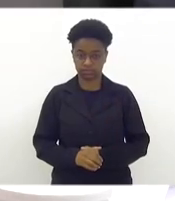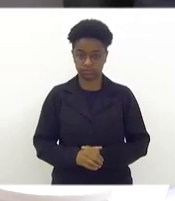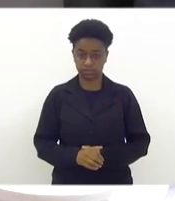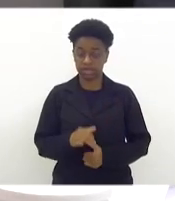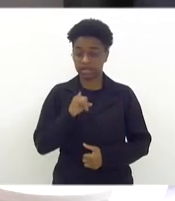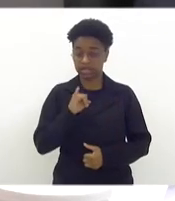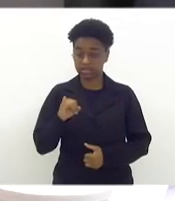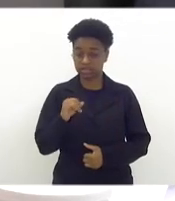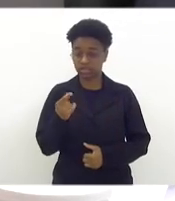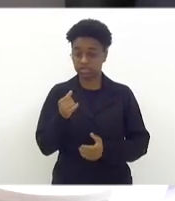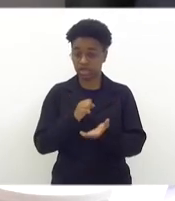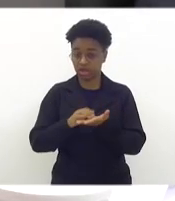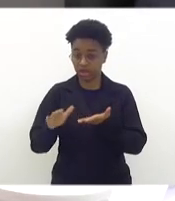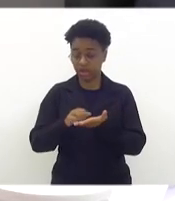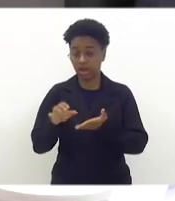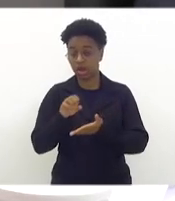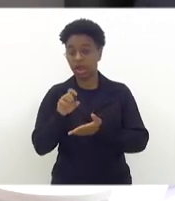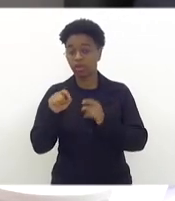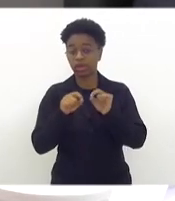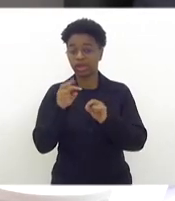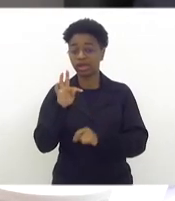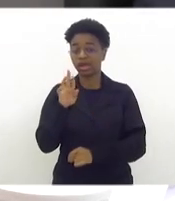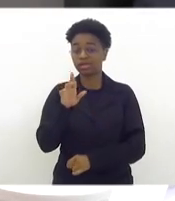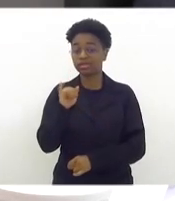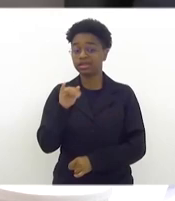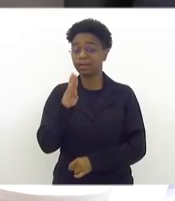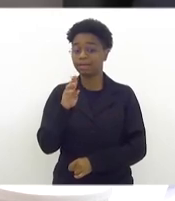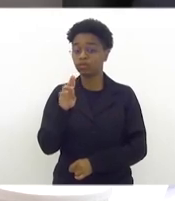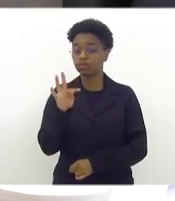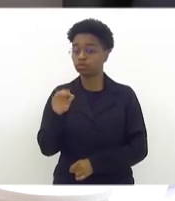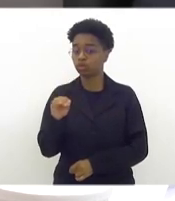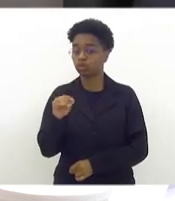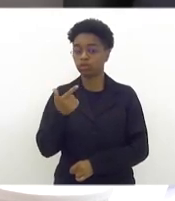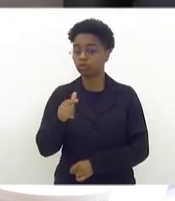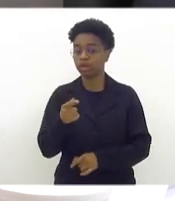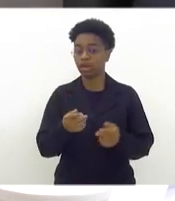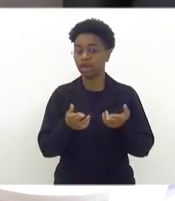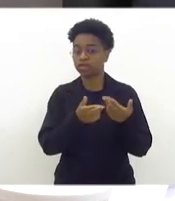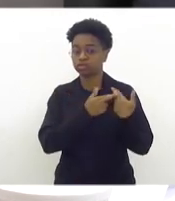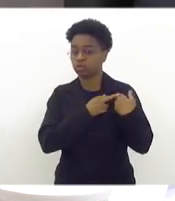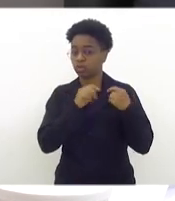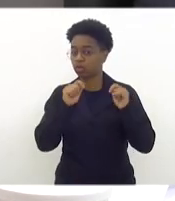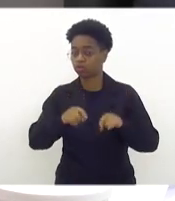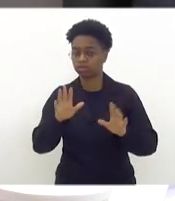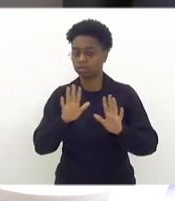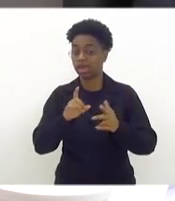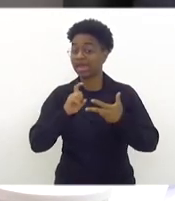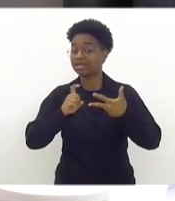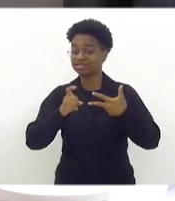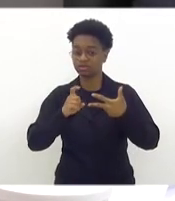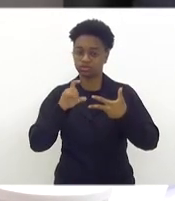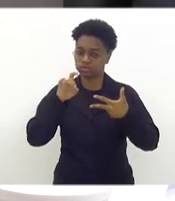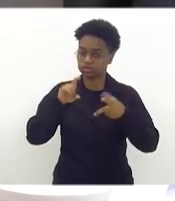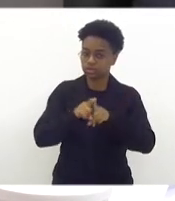custas, emolumentos, isso é tributo. Competência, ele não tem competência. Quem tem competência é o executivo e